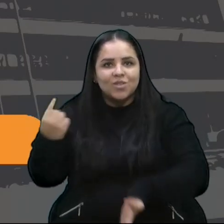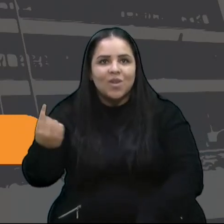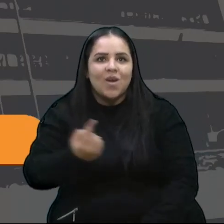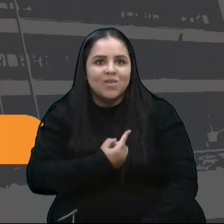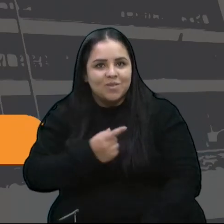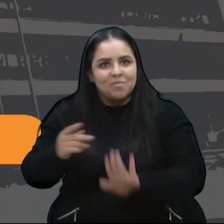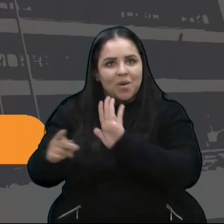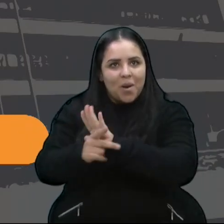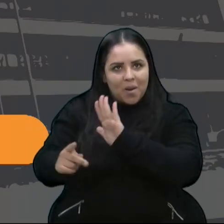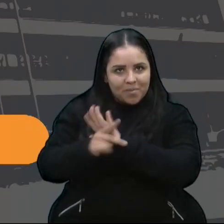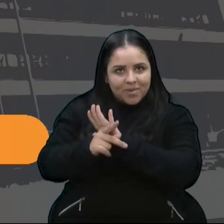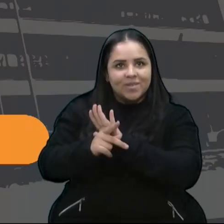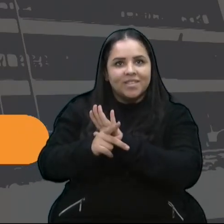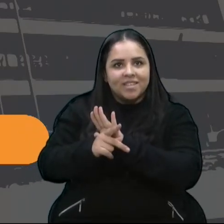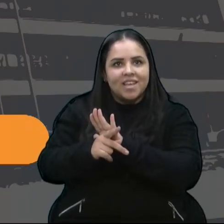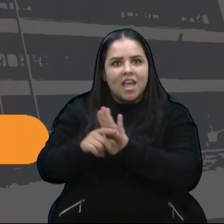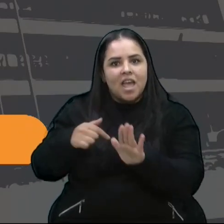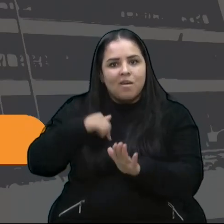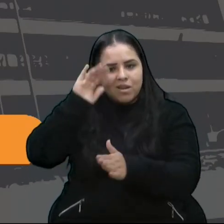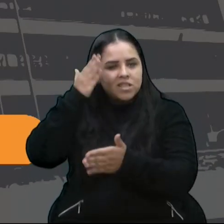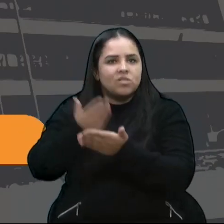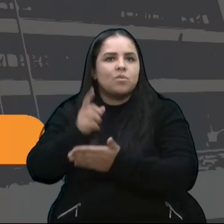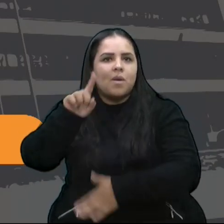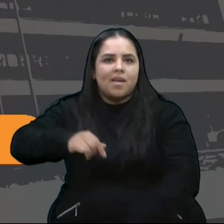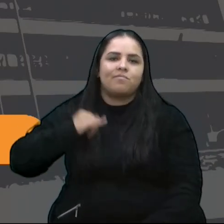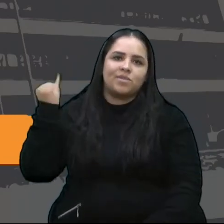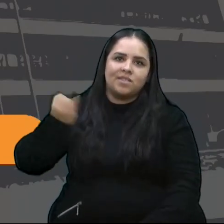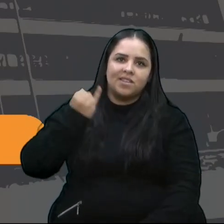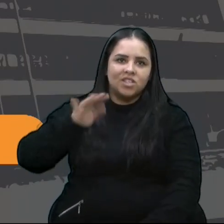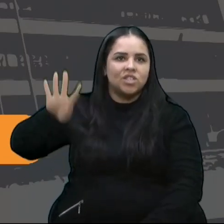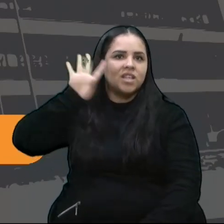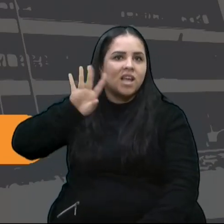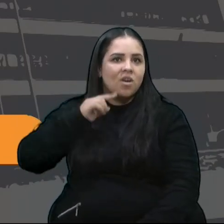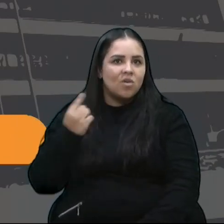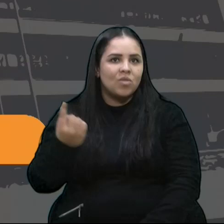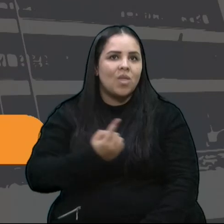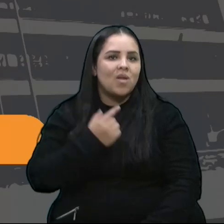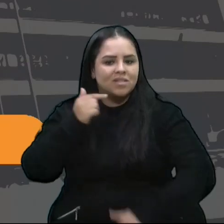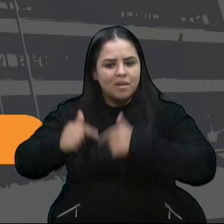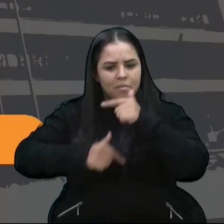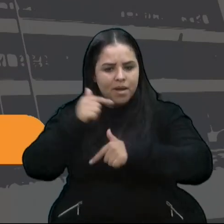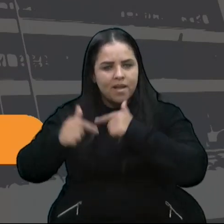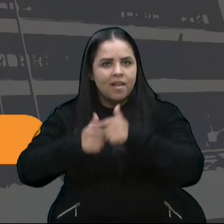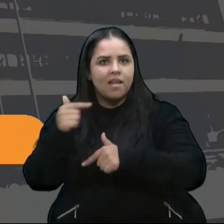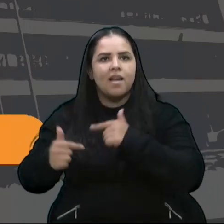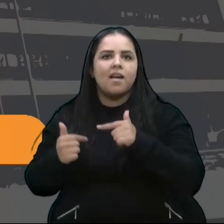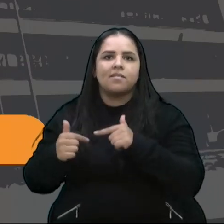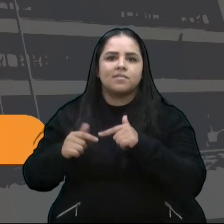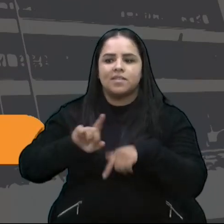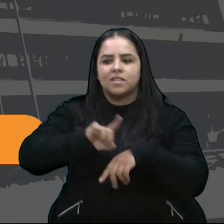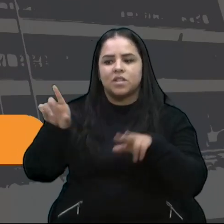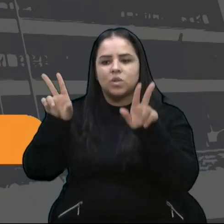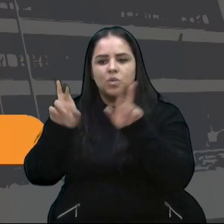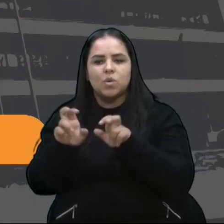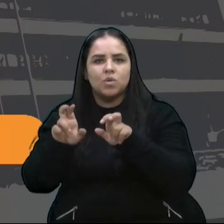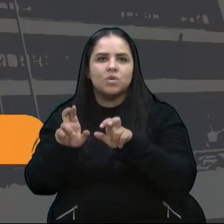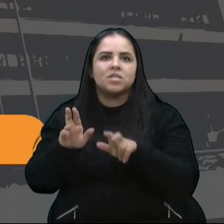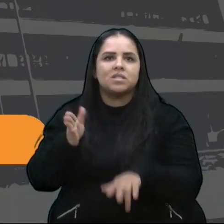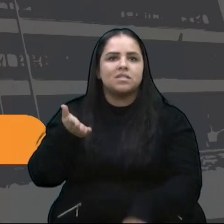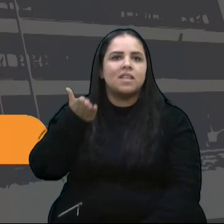né? Eu acho sempre importante, legal a gente trabalhar essa questão de